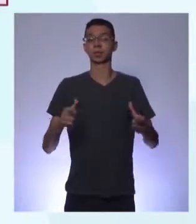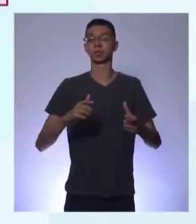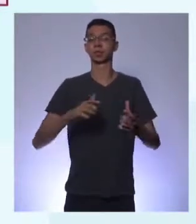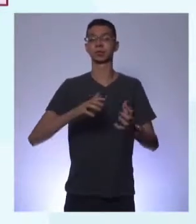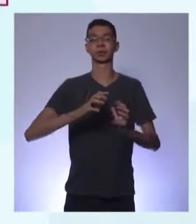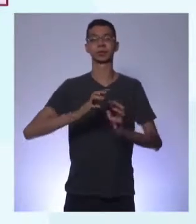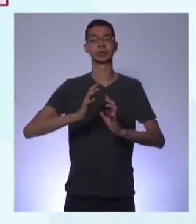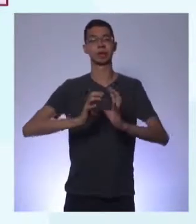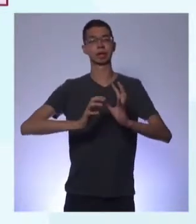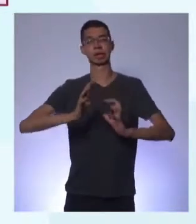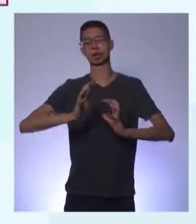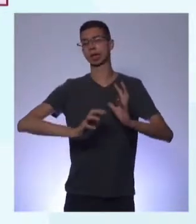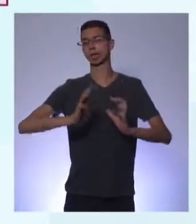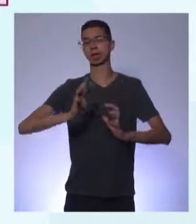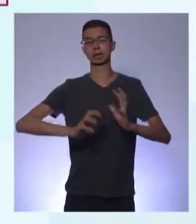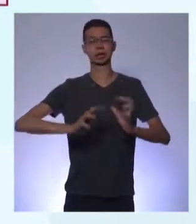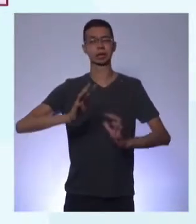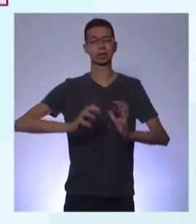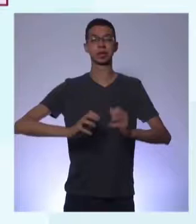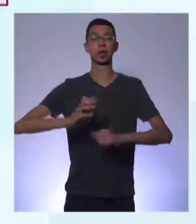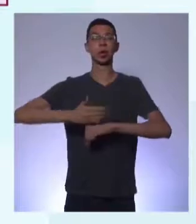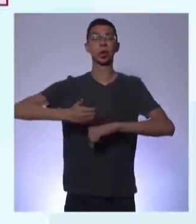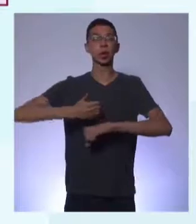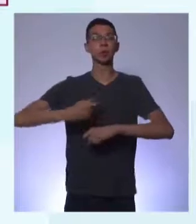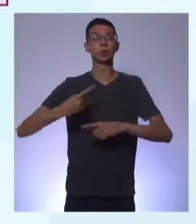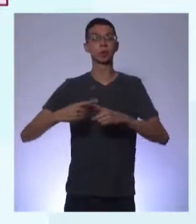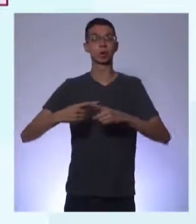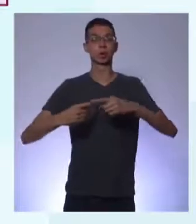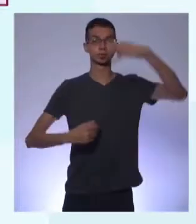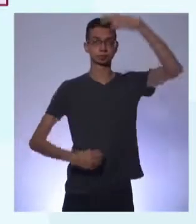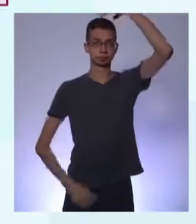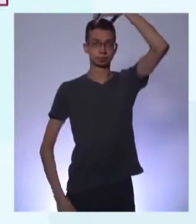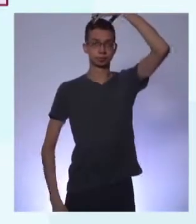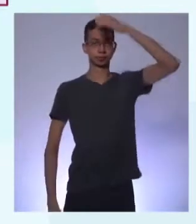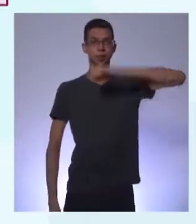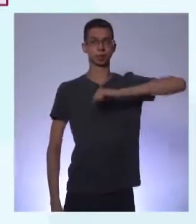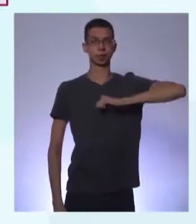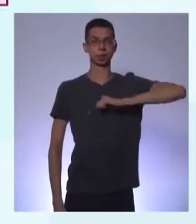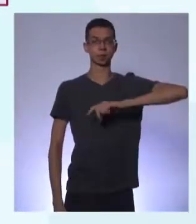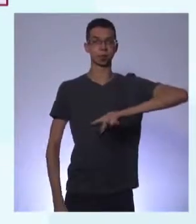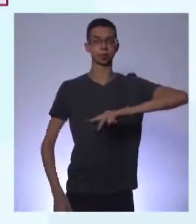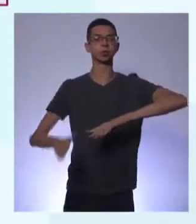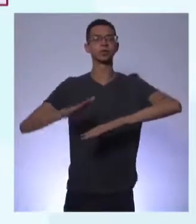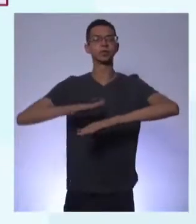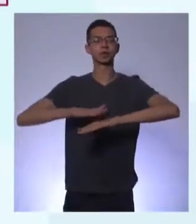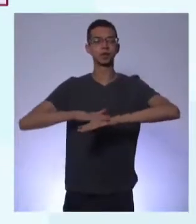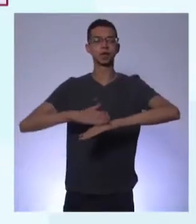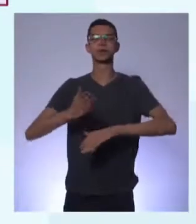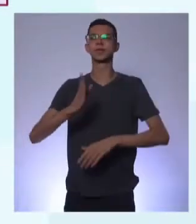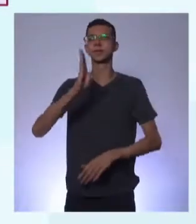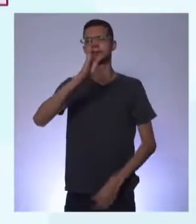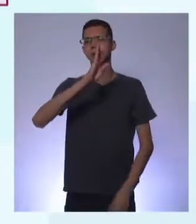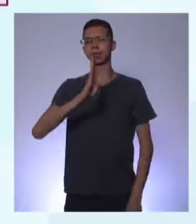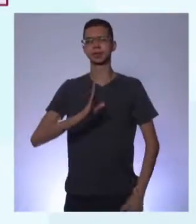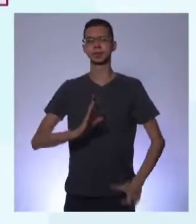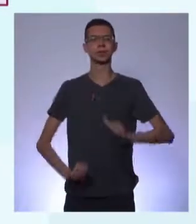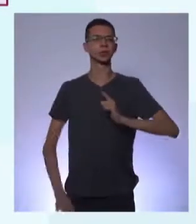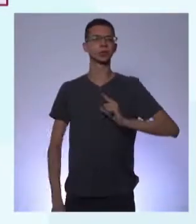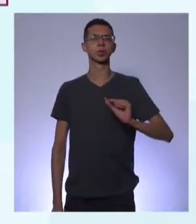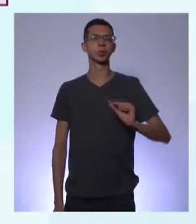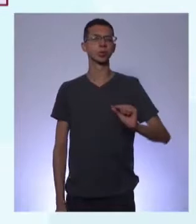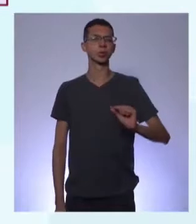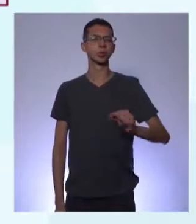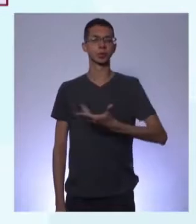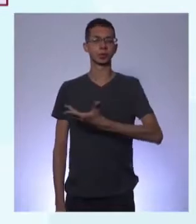coloniais contra essas medidas que a coroa portuguesa estava realizando. O Brasil apresentava desenvolvimento